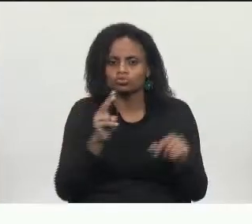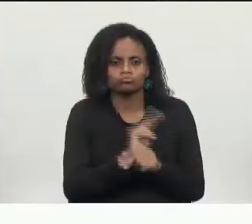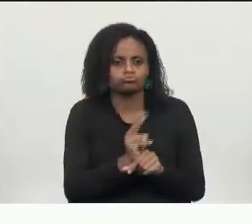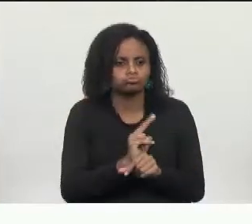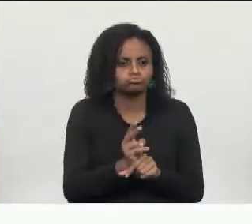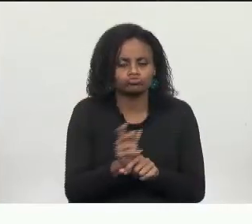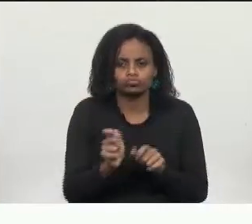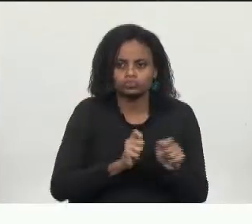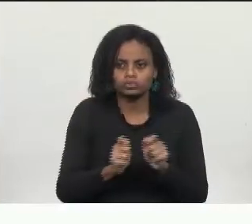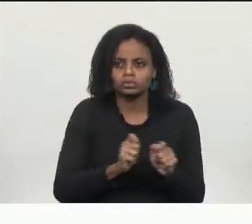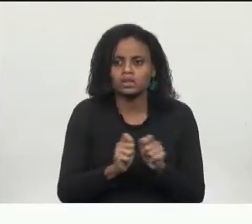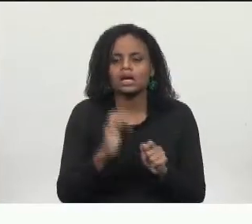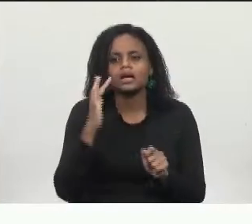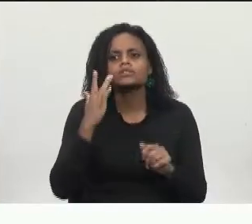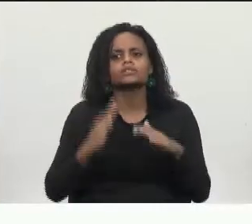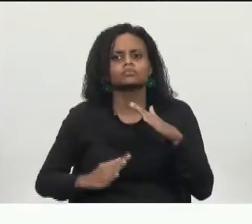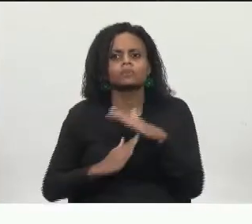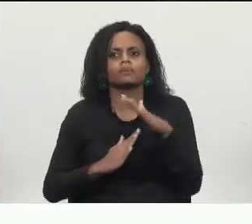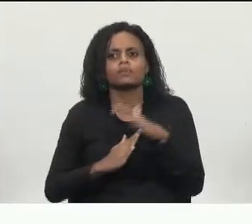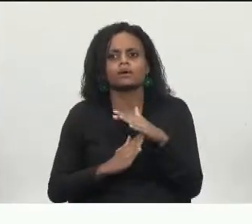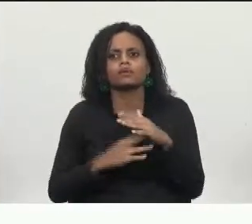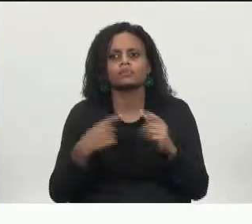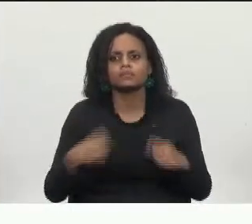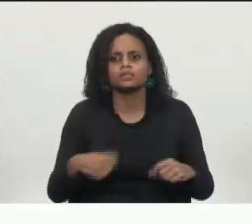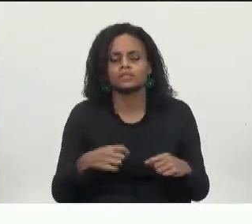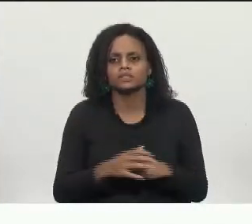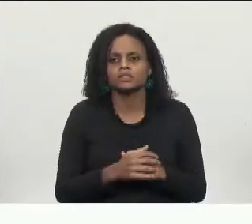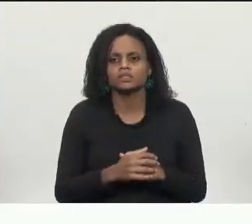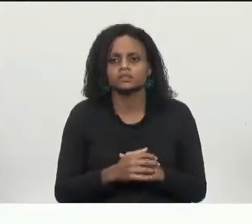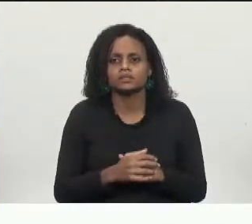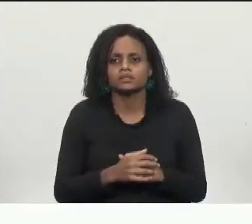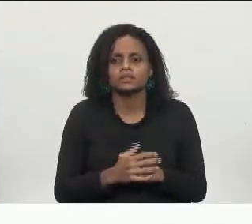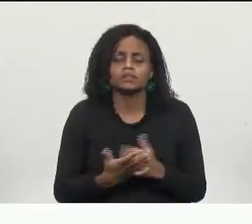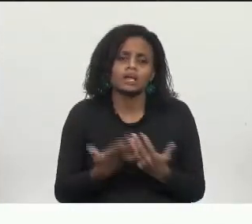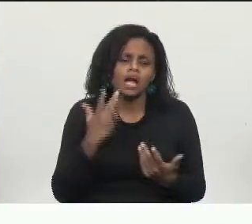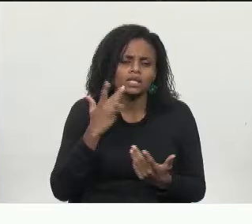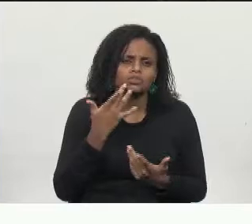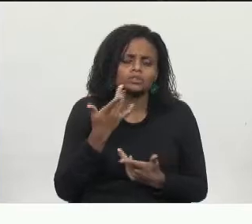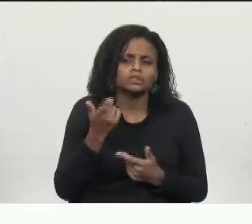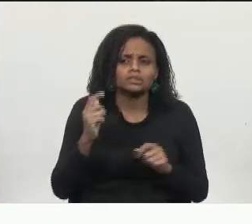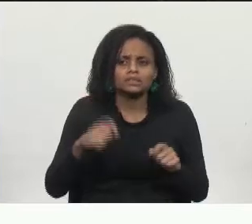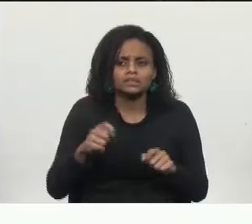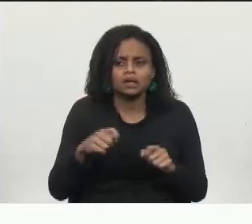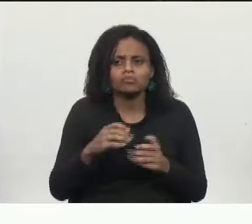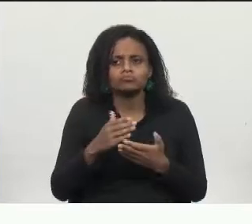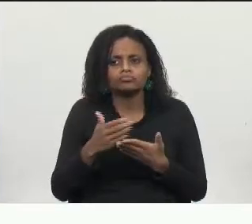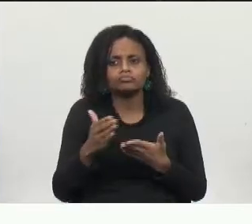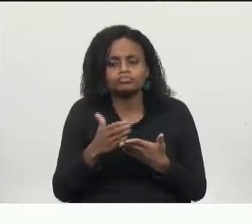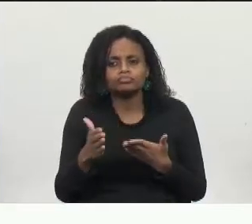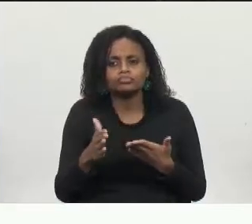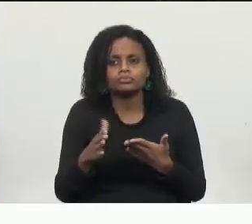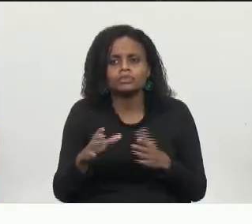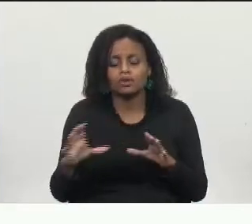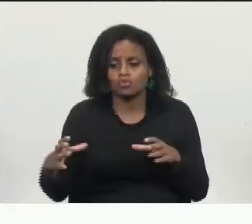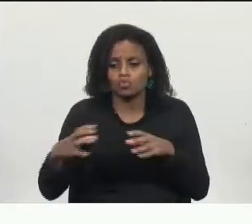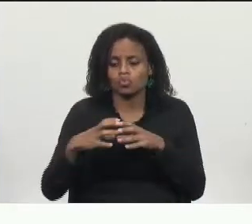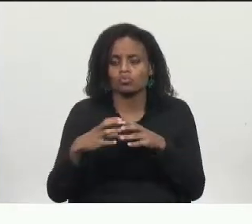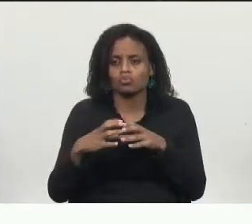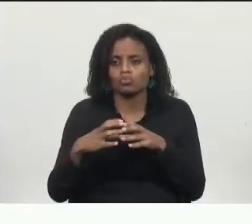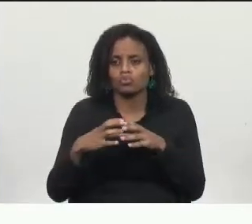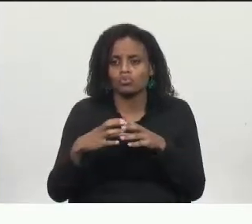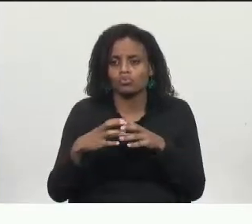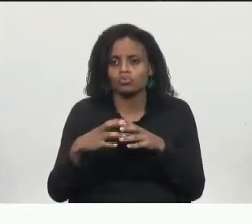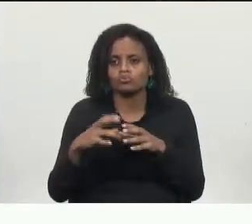acho que teria que ter uma limitação, sim, né? Mas com exceção, talvez, do pessoal de segurança,